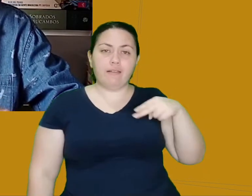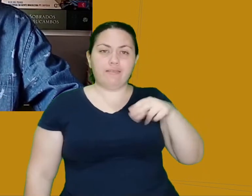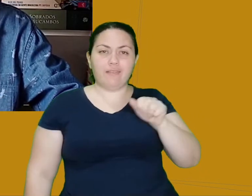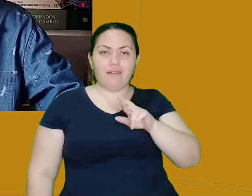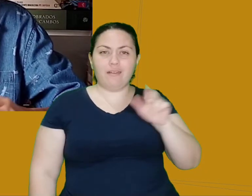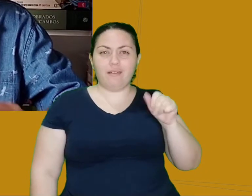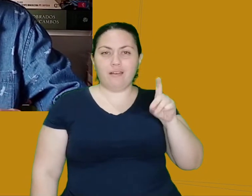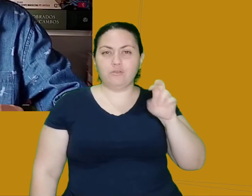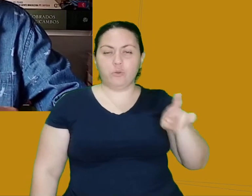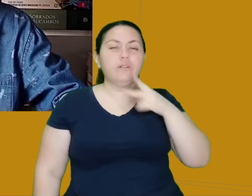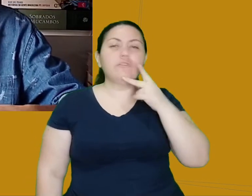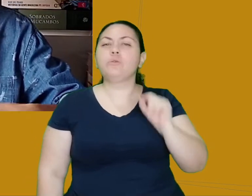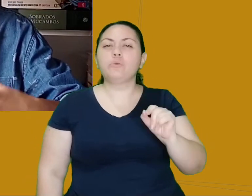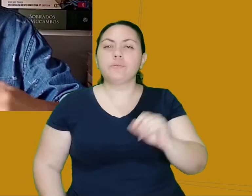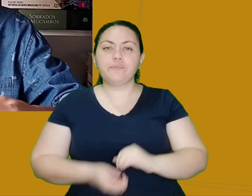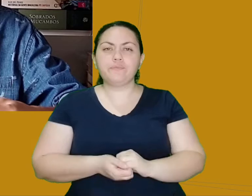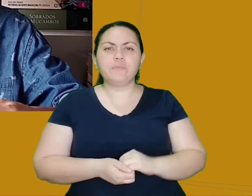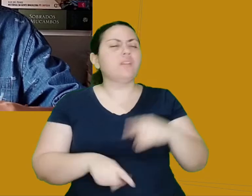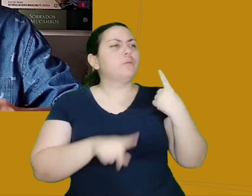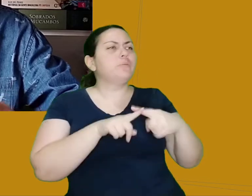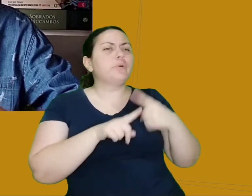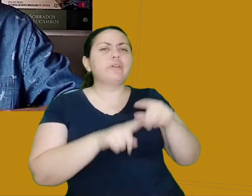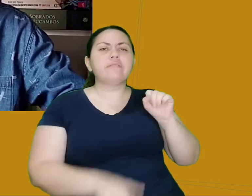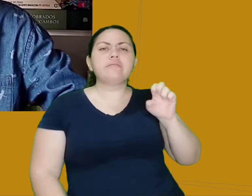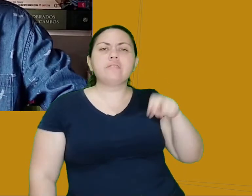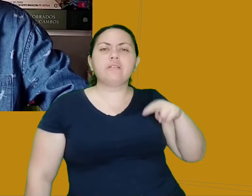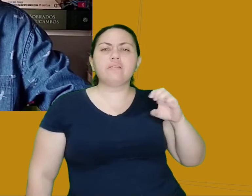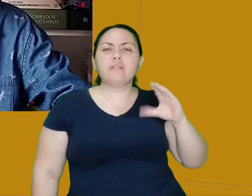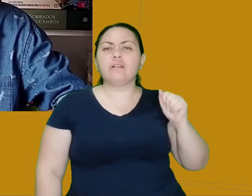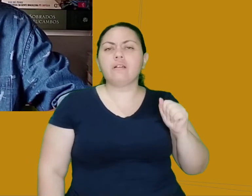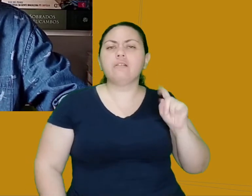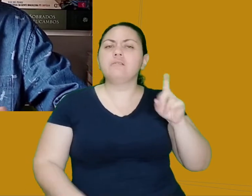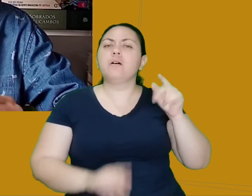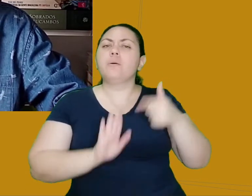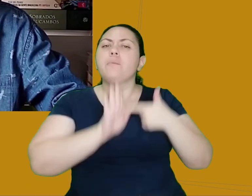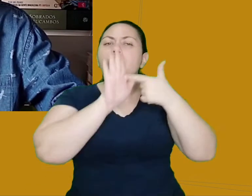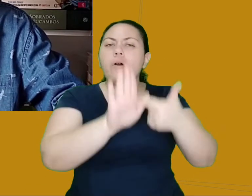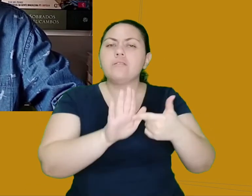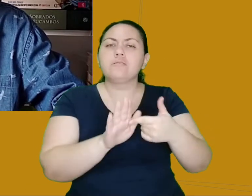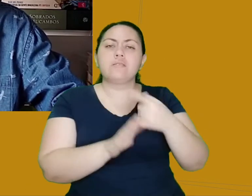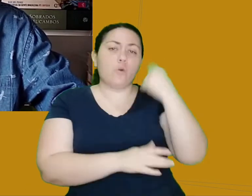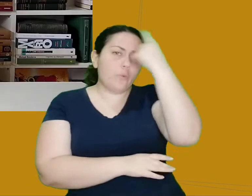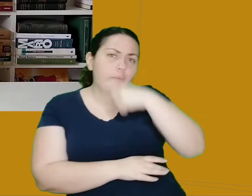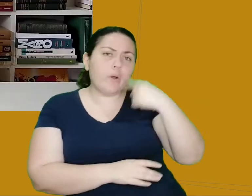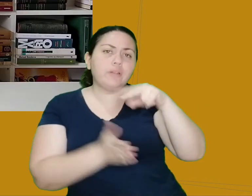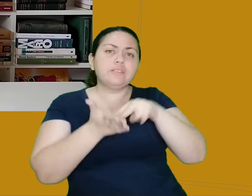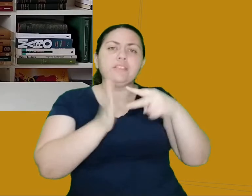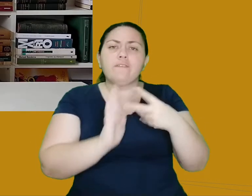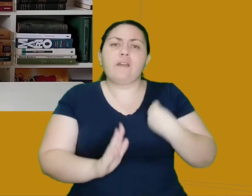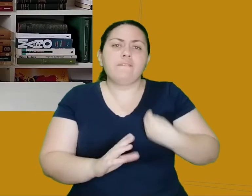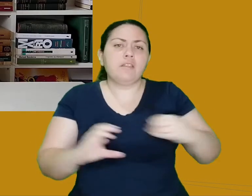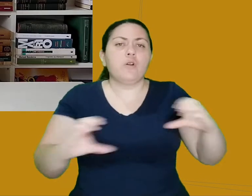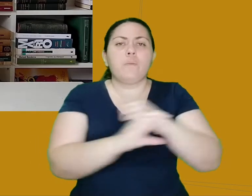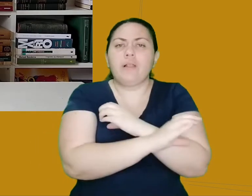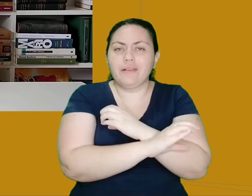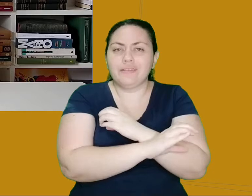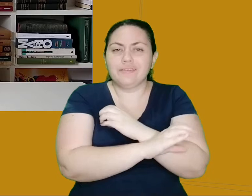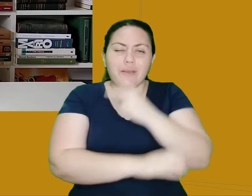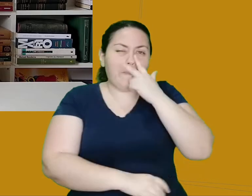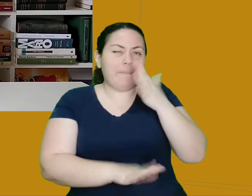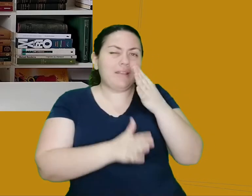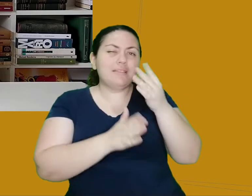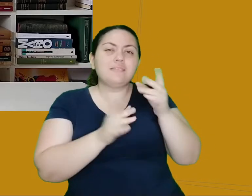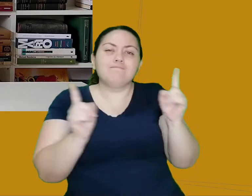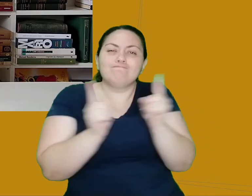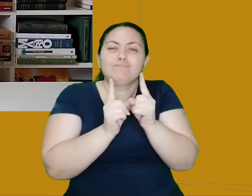questiona: por que Sêneca não acrescentou que muitas vezes uma só hora é a representação de uma vida inteira? A gente pode ver esse comentário